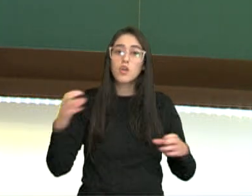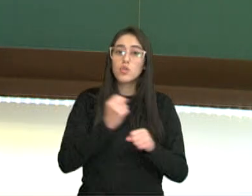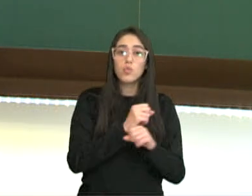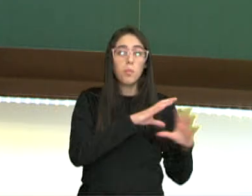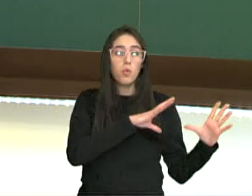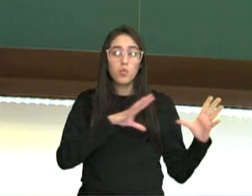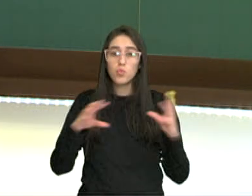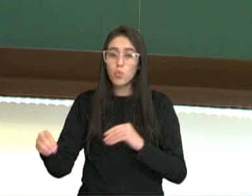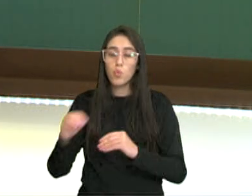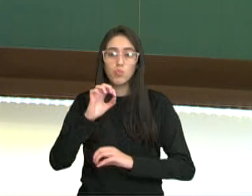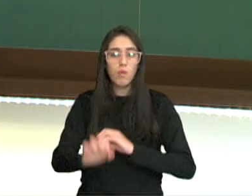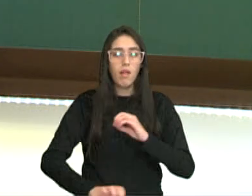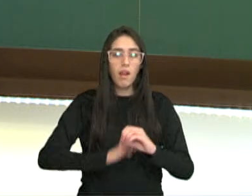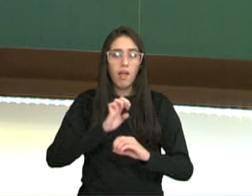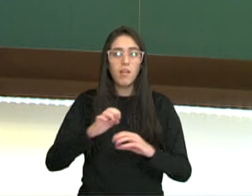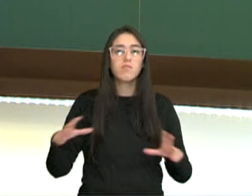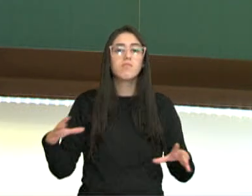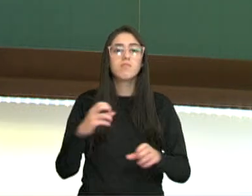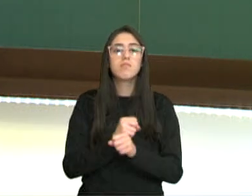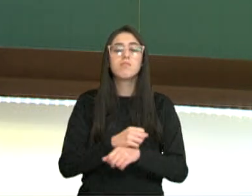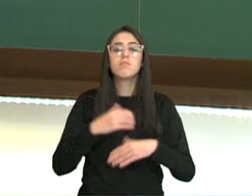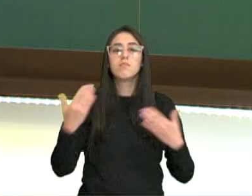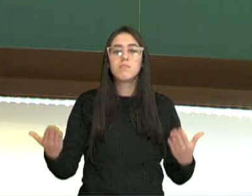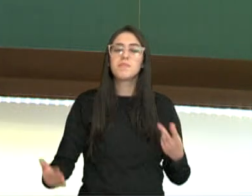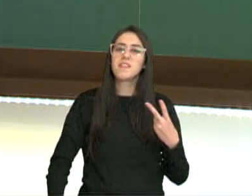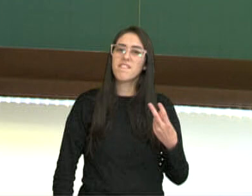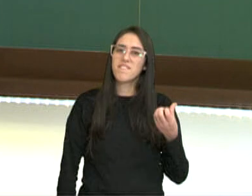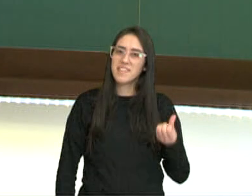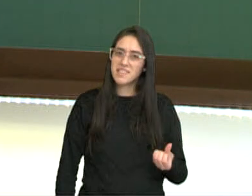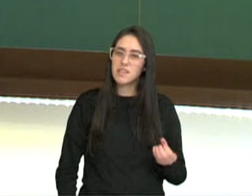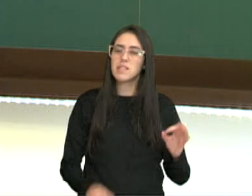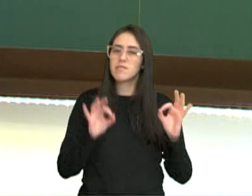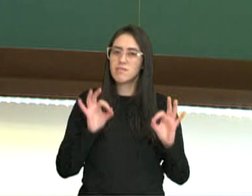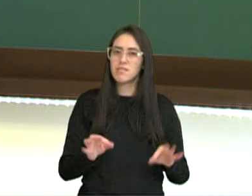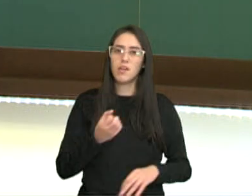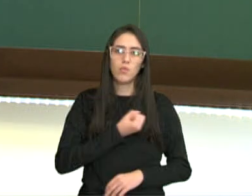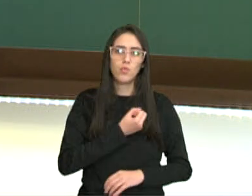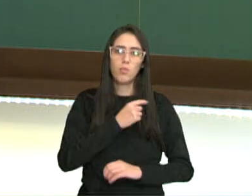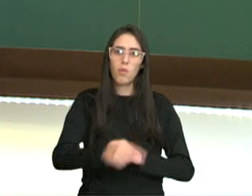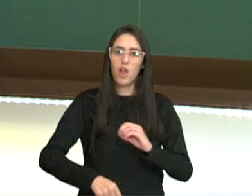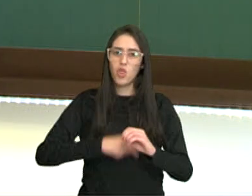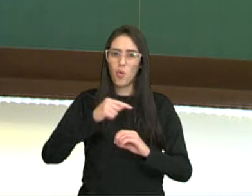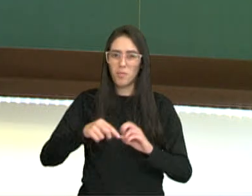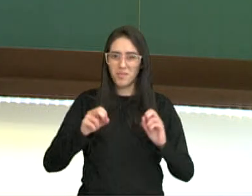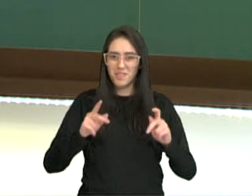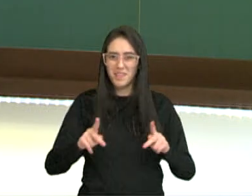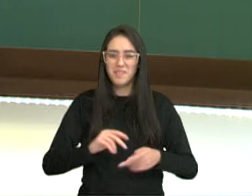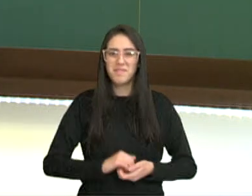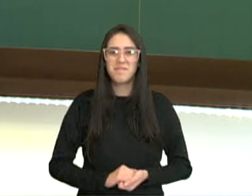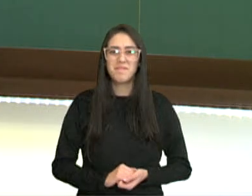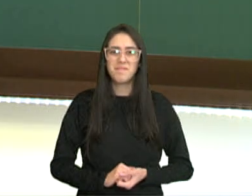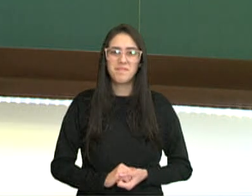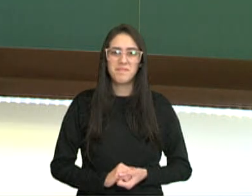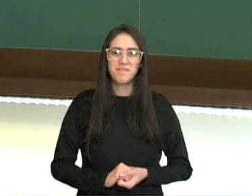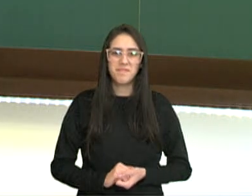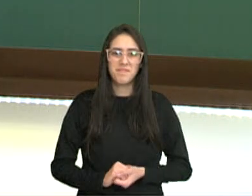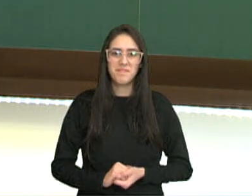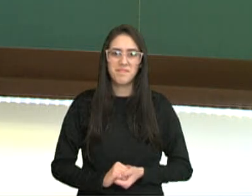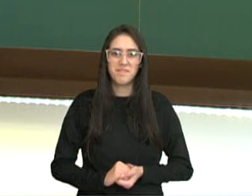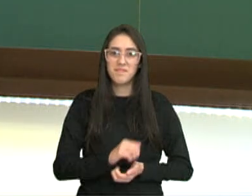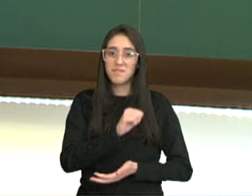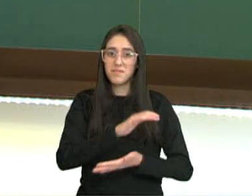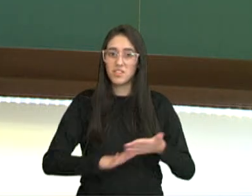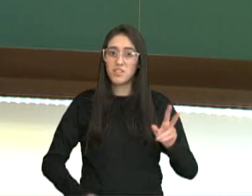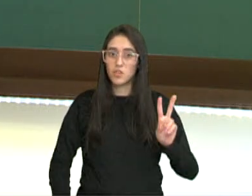os elétrons que foram distribuídos, temos um total de 26, e esse é o número atômico do elemento, certo? Vamos